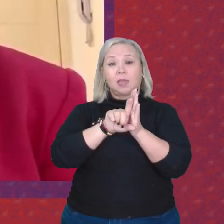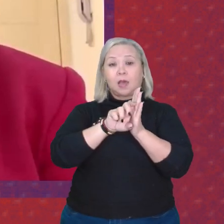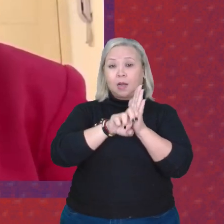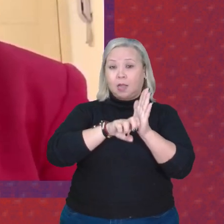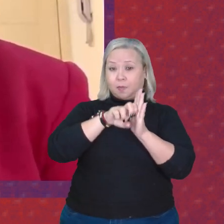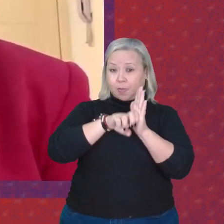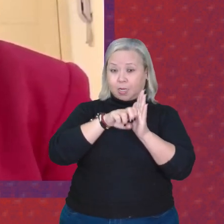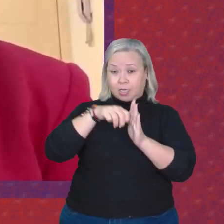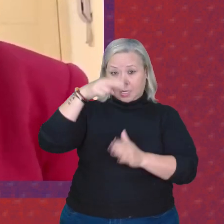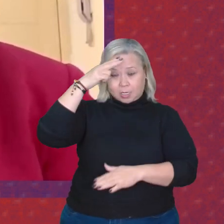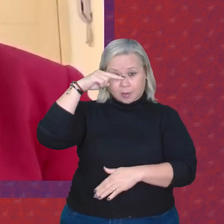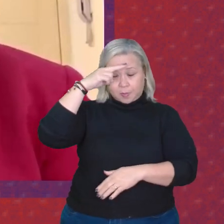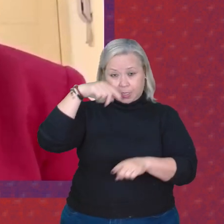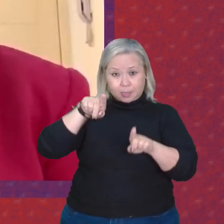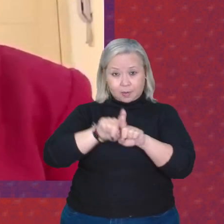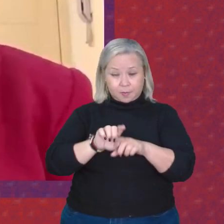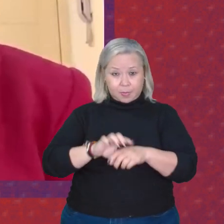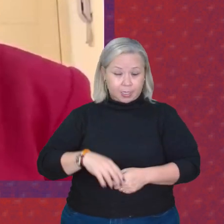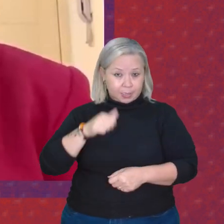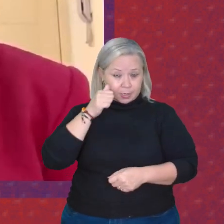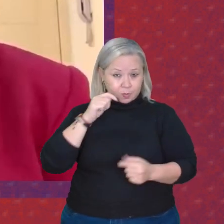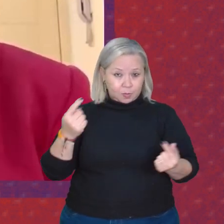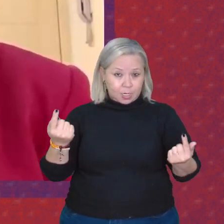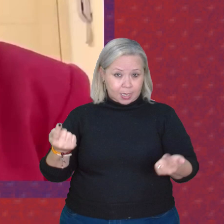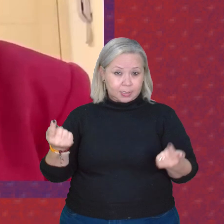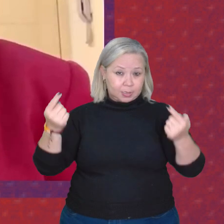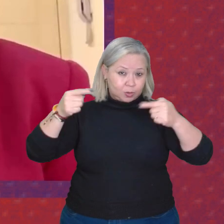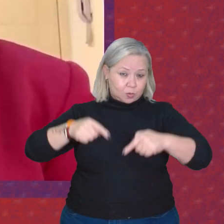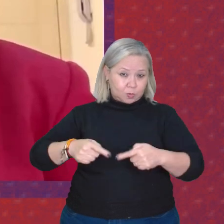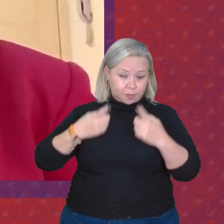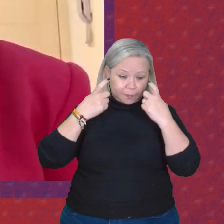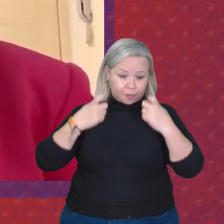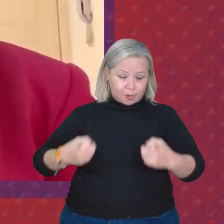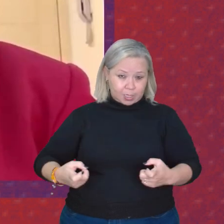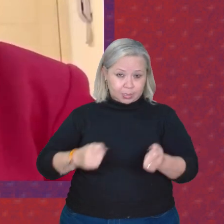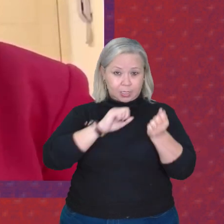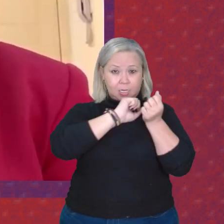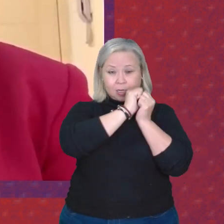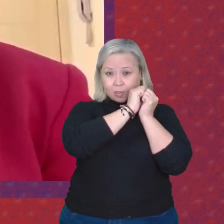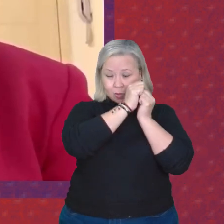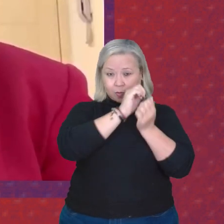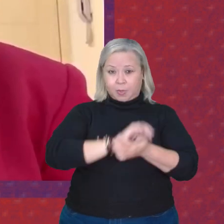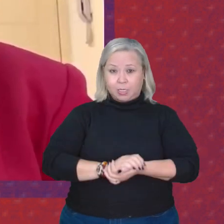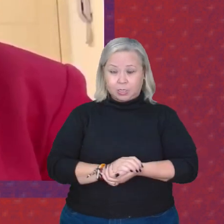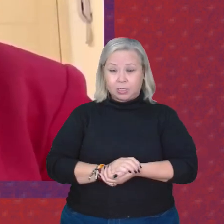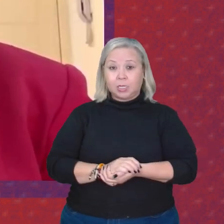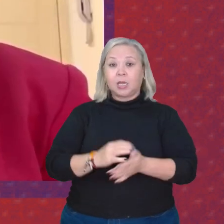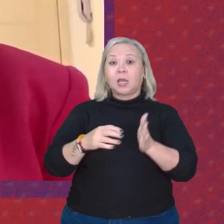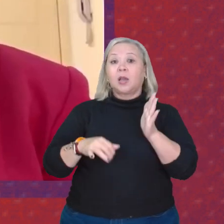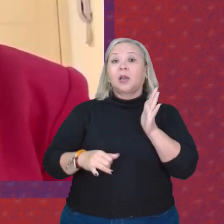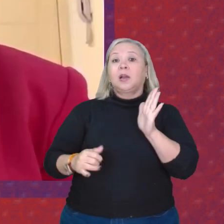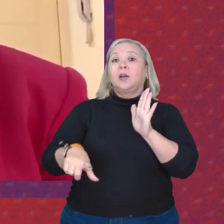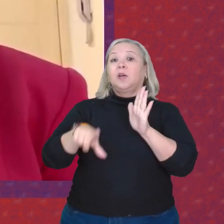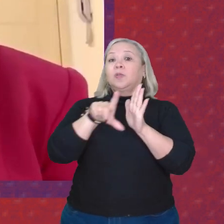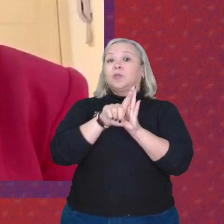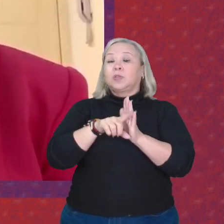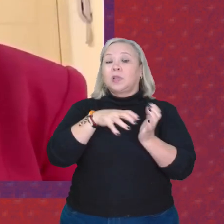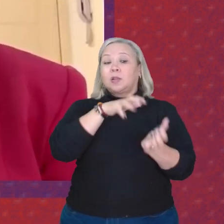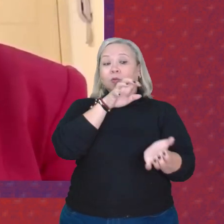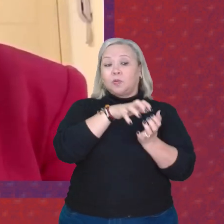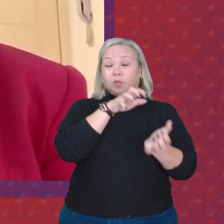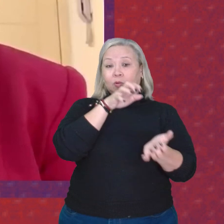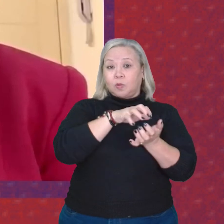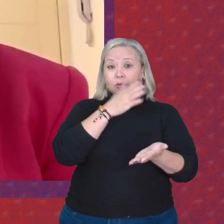contra a violência doméstica, o Estatuto do Idoso, foi instalado ainda o Conselho Nacional de